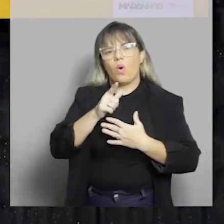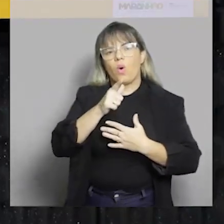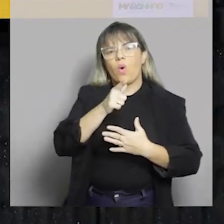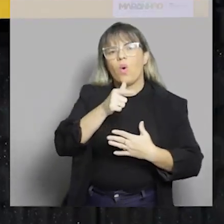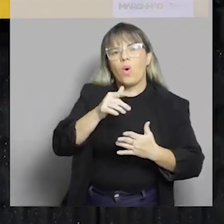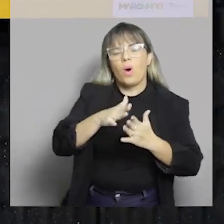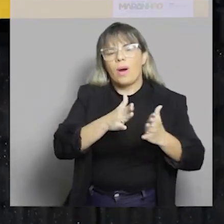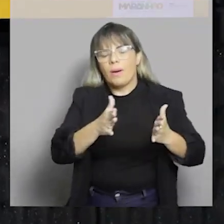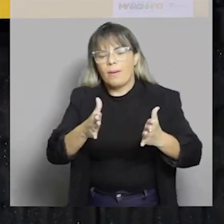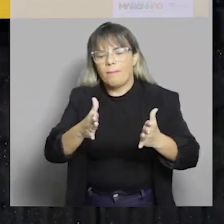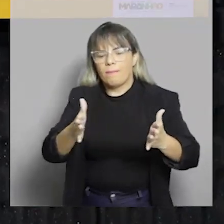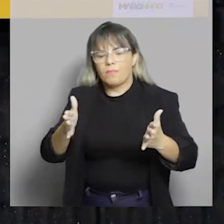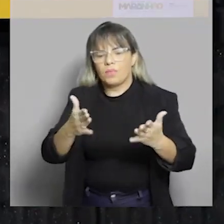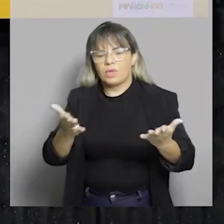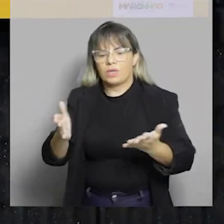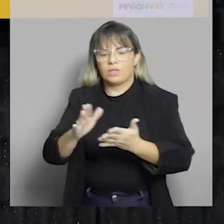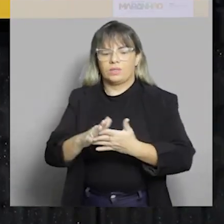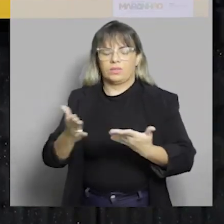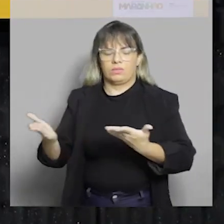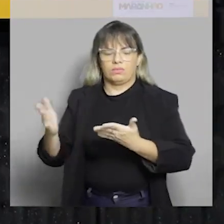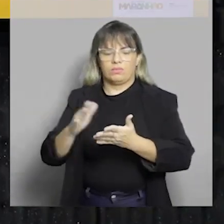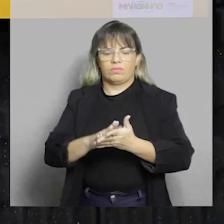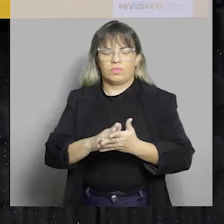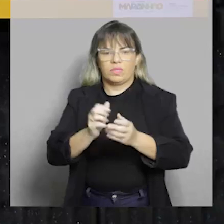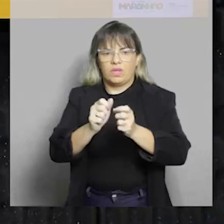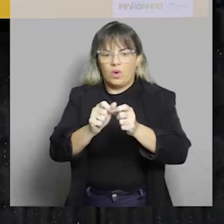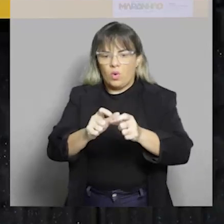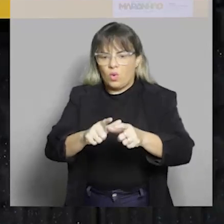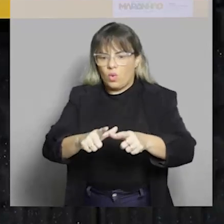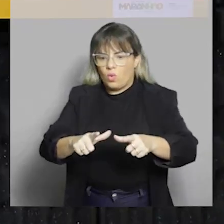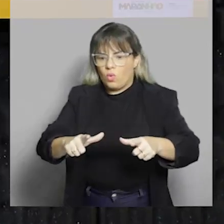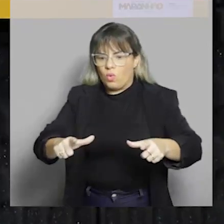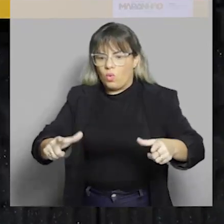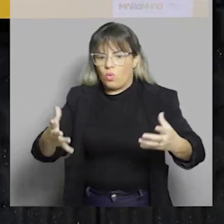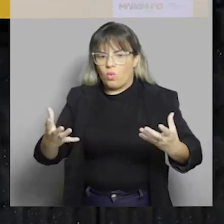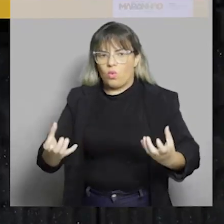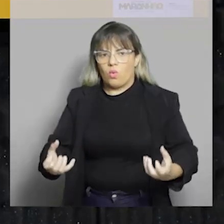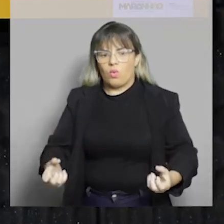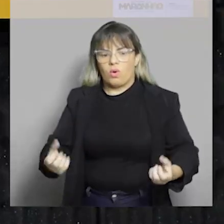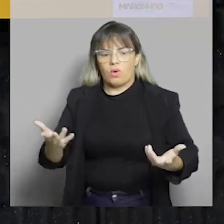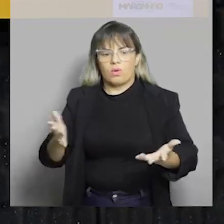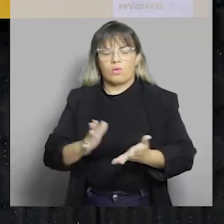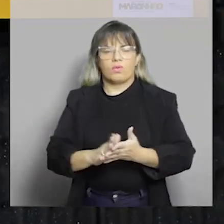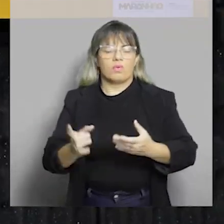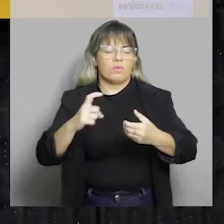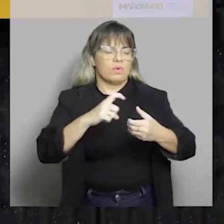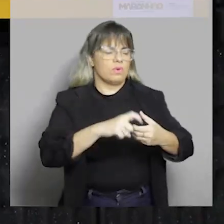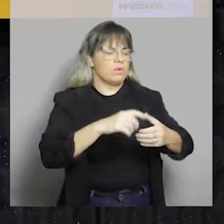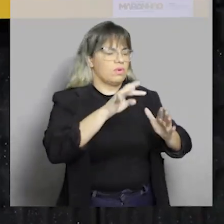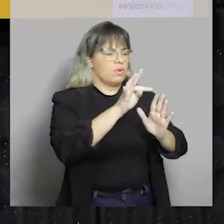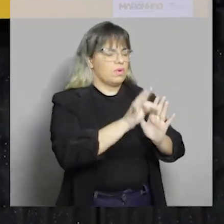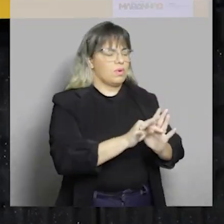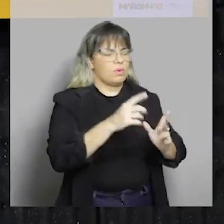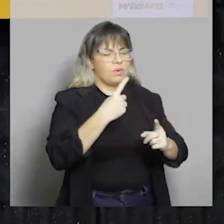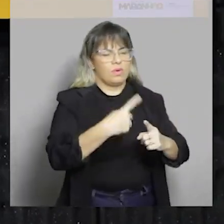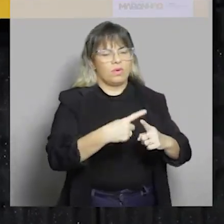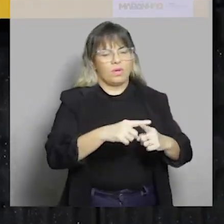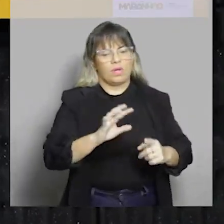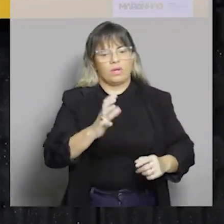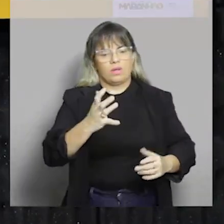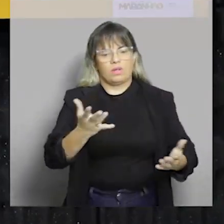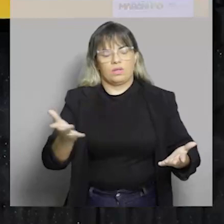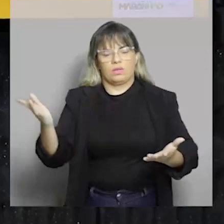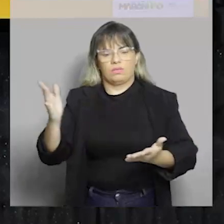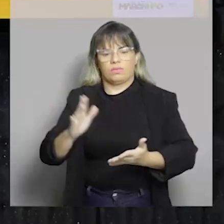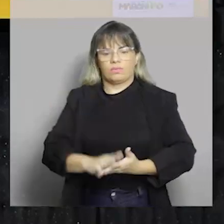vai ser a causa do fenômeno que o texto vai me citar. Vamos agora para o texto descobrir que causa é essa, né? Vamos lá.